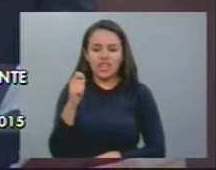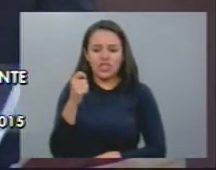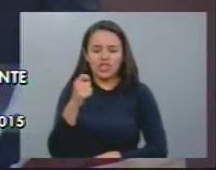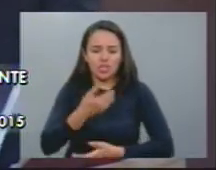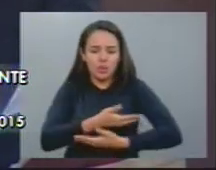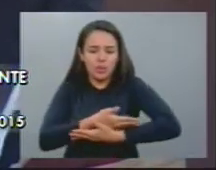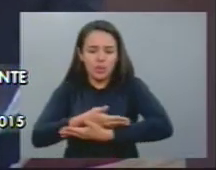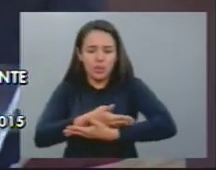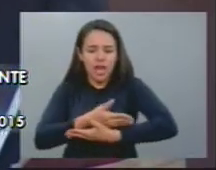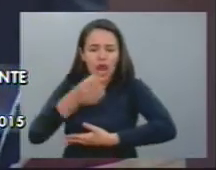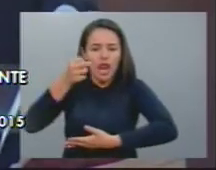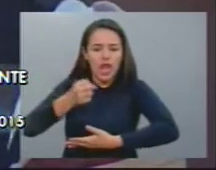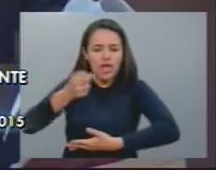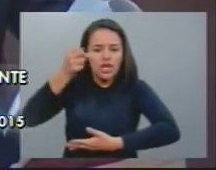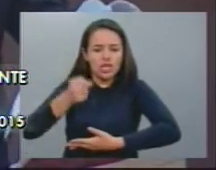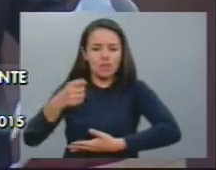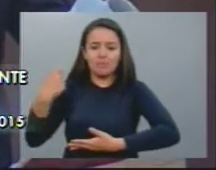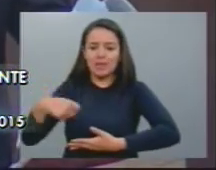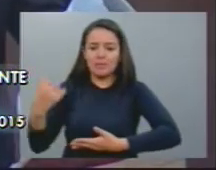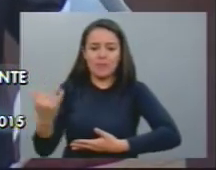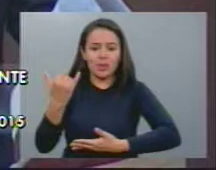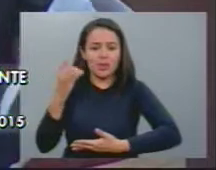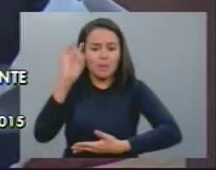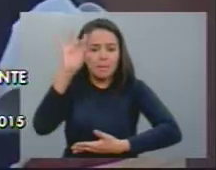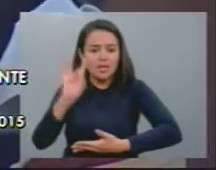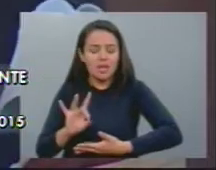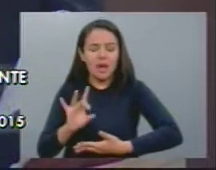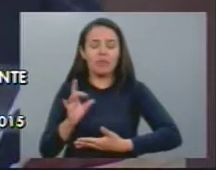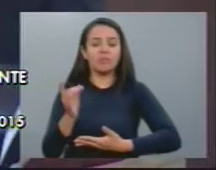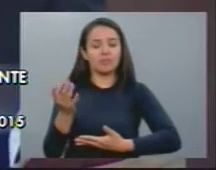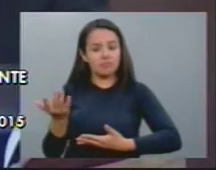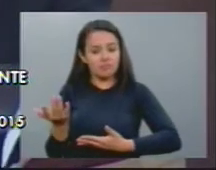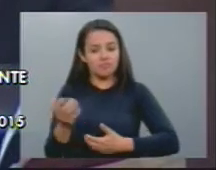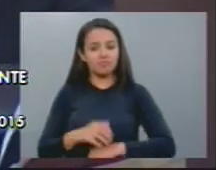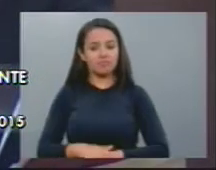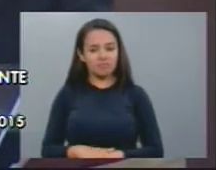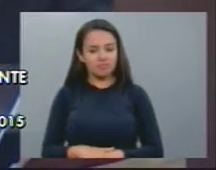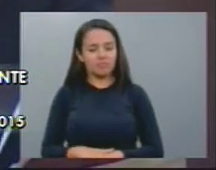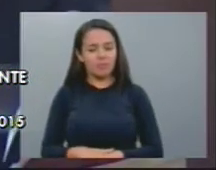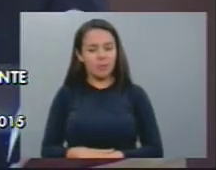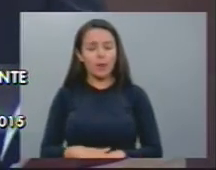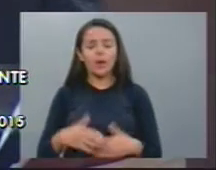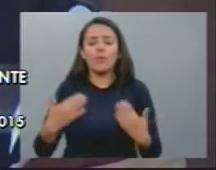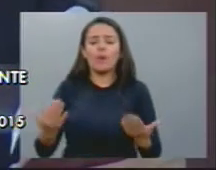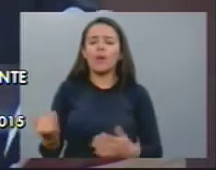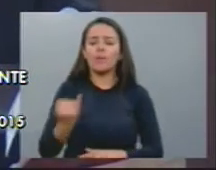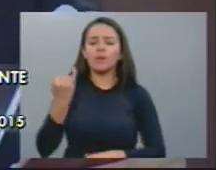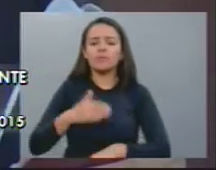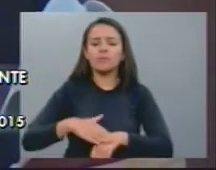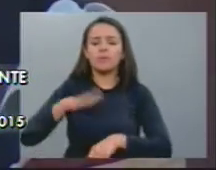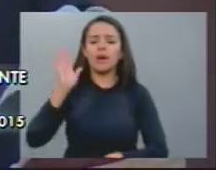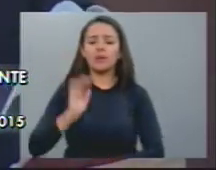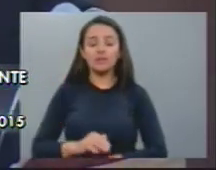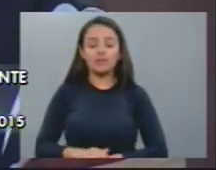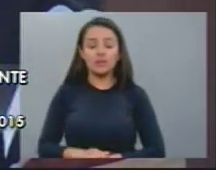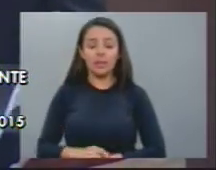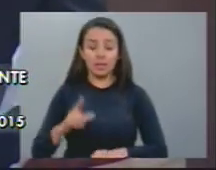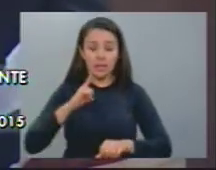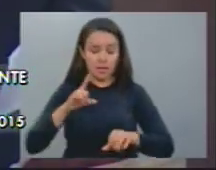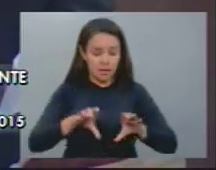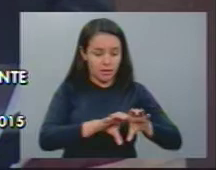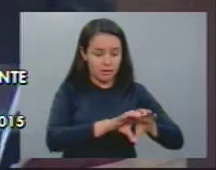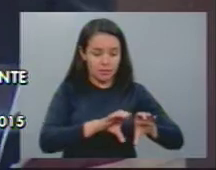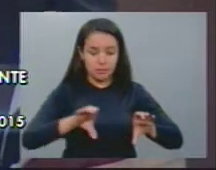fórmula para sobreviverem? Quer dizer que o recurso de publicidade é mais importante do que construir adutora ou promover